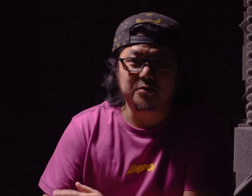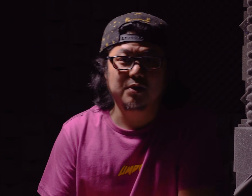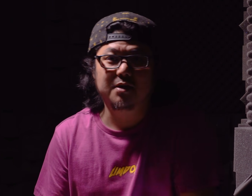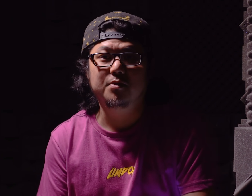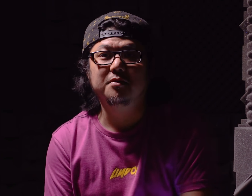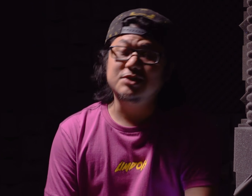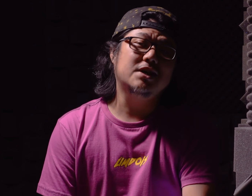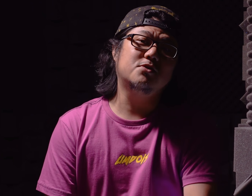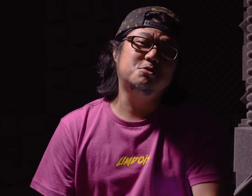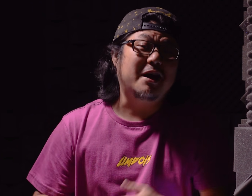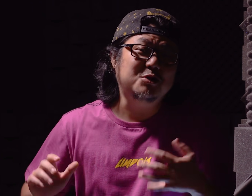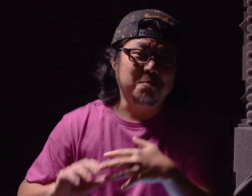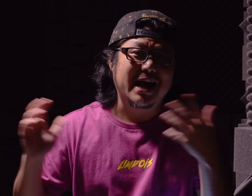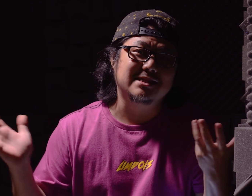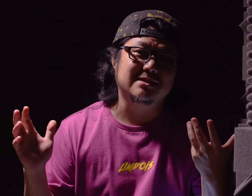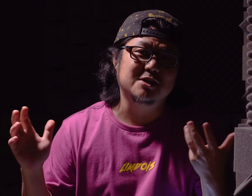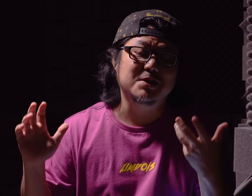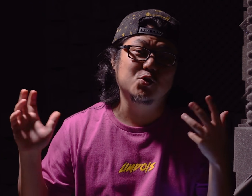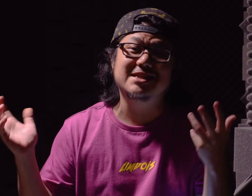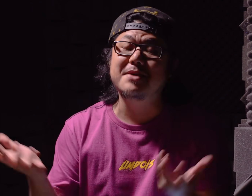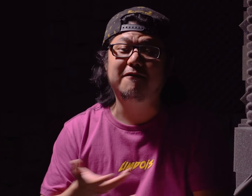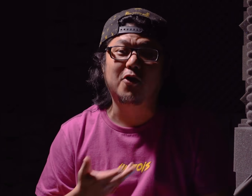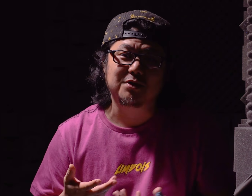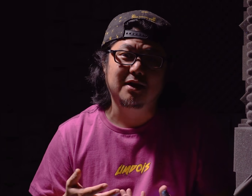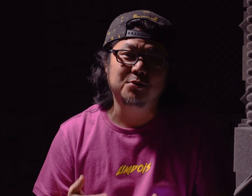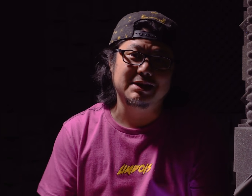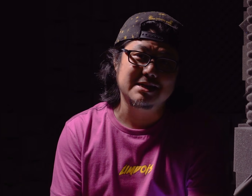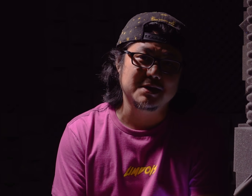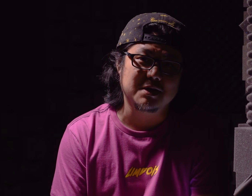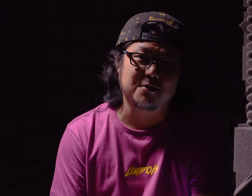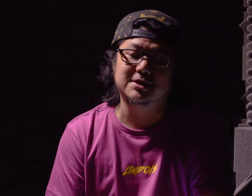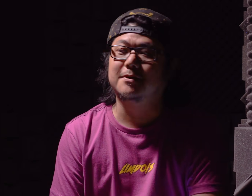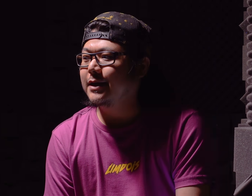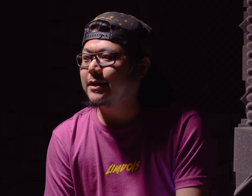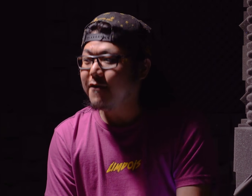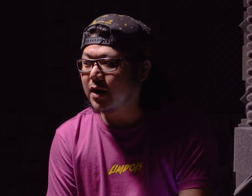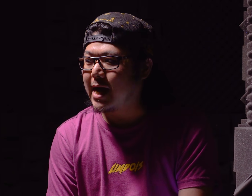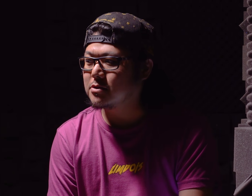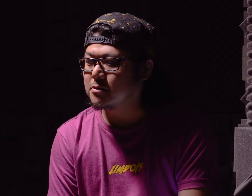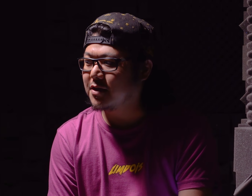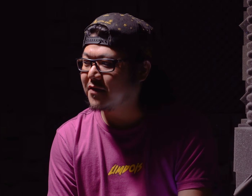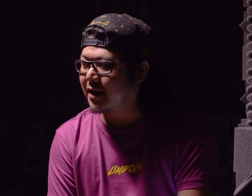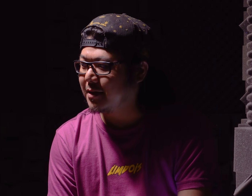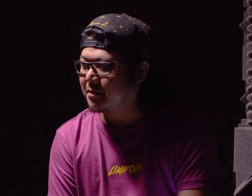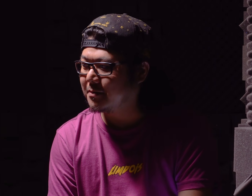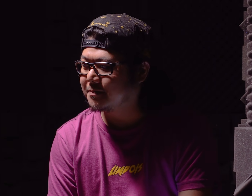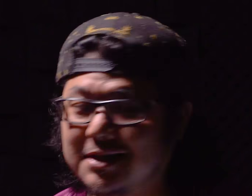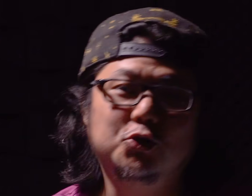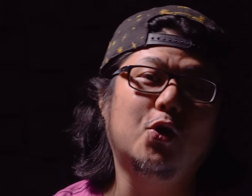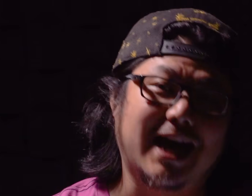feita e pronto, e acabou. E às vezes eu espero demais das pessoas à minha volta que aconteça a mesma coisa. E teve um caso que eu